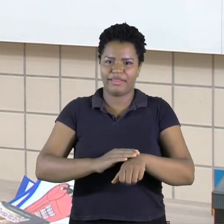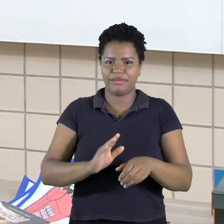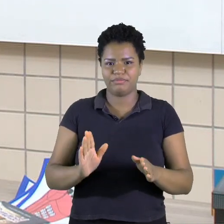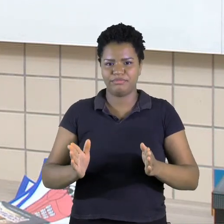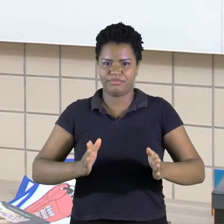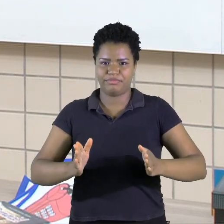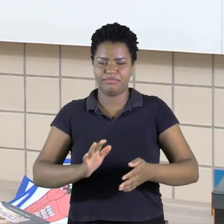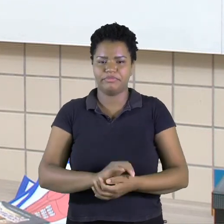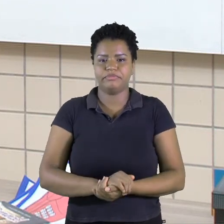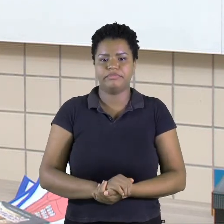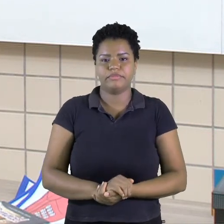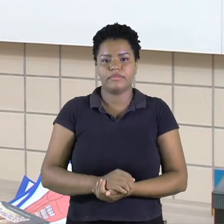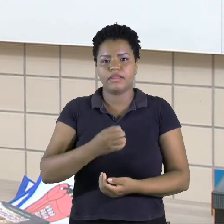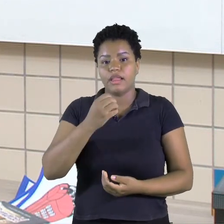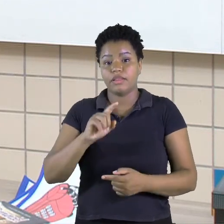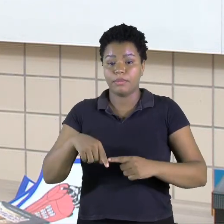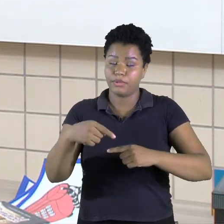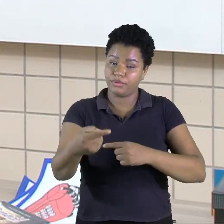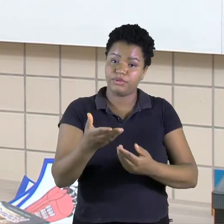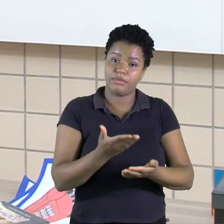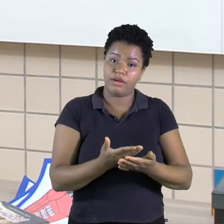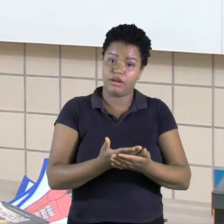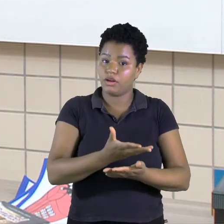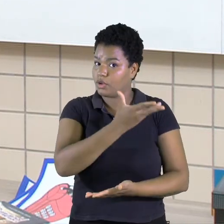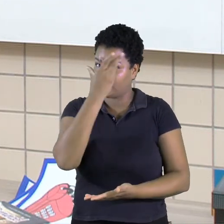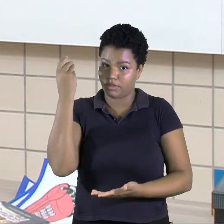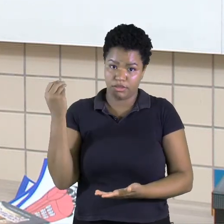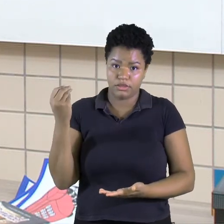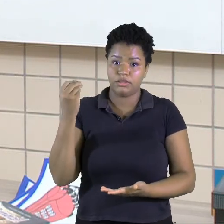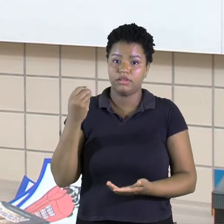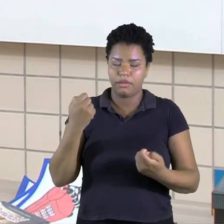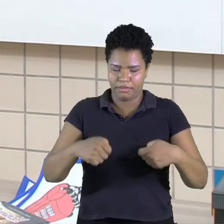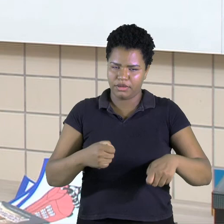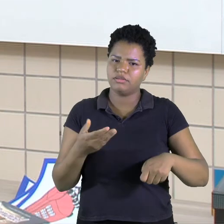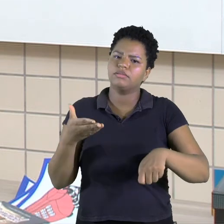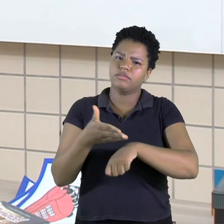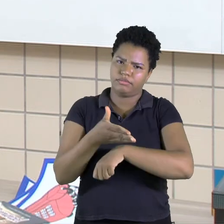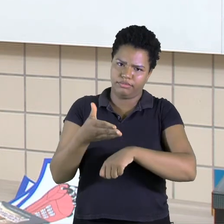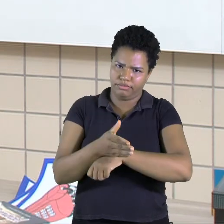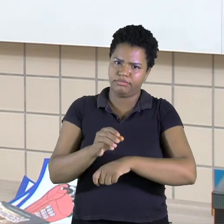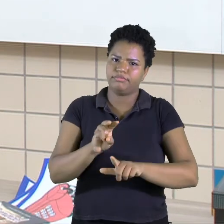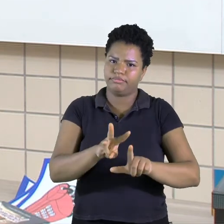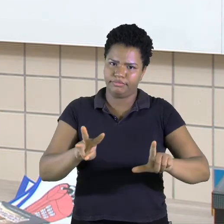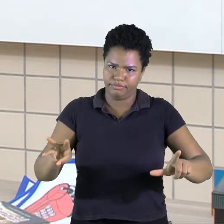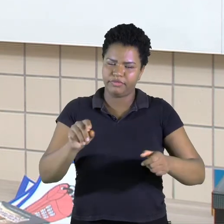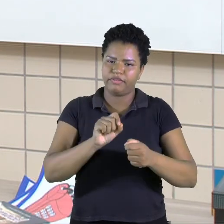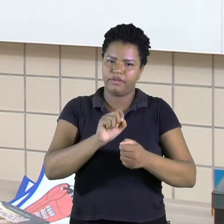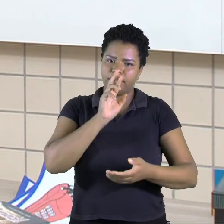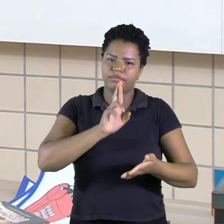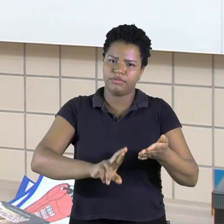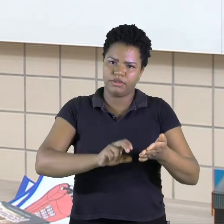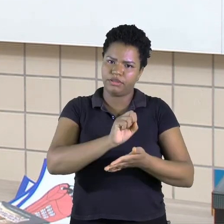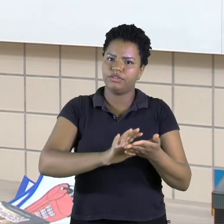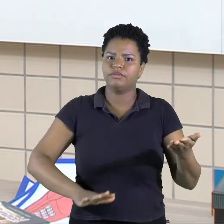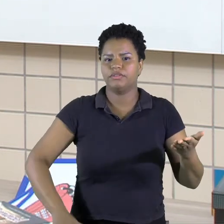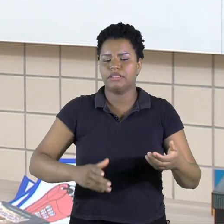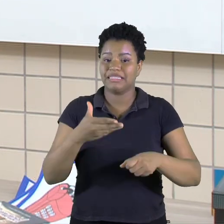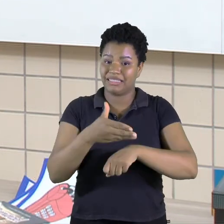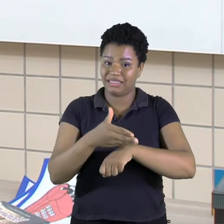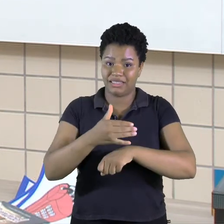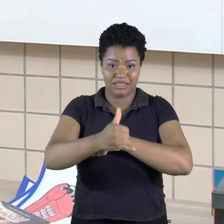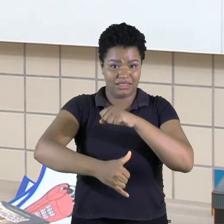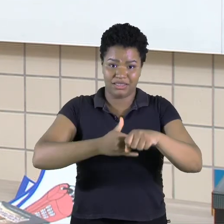bem. Não esqueça, não é só assistir a aula, você precisa acessar a plataforma, fazer as atividades. Se não tem acesso à internet, procure